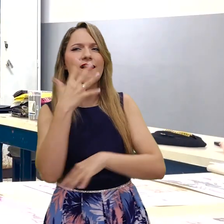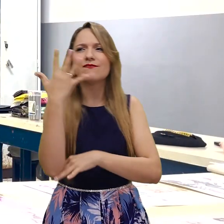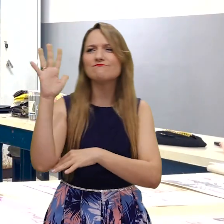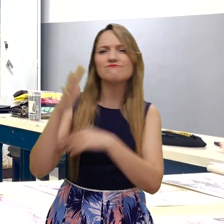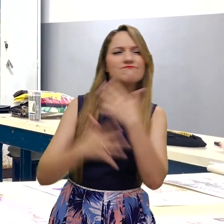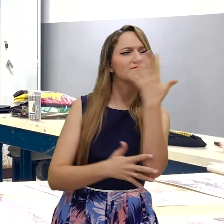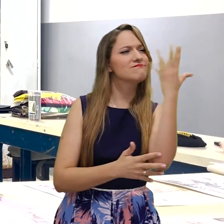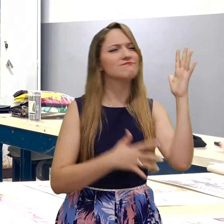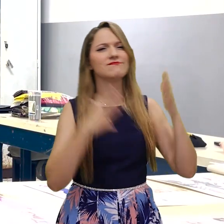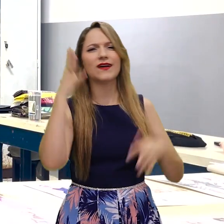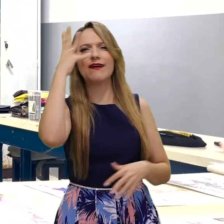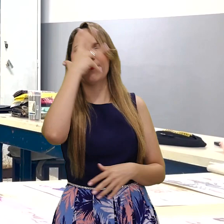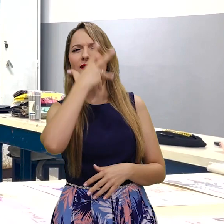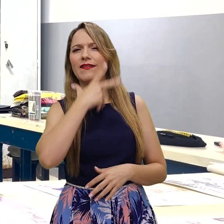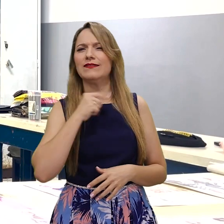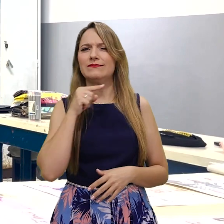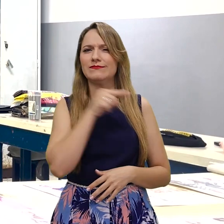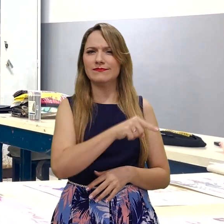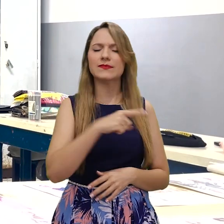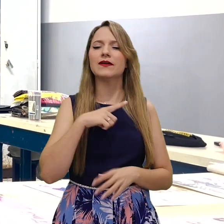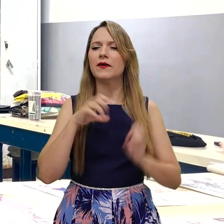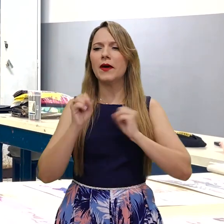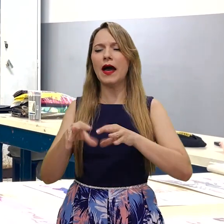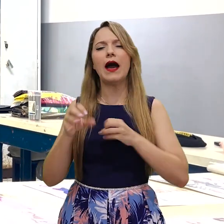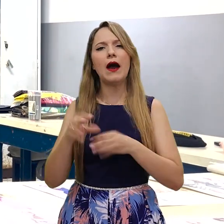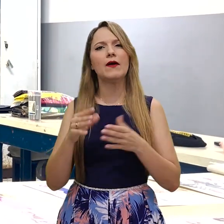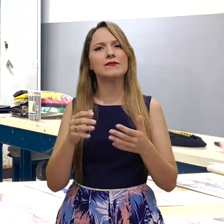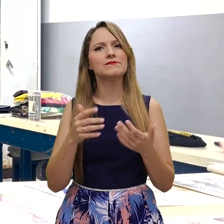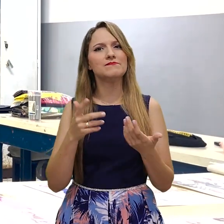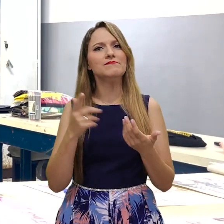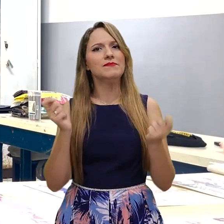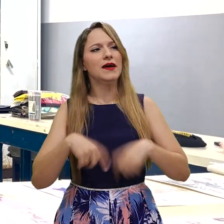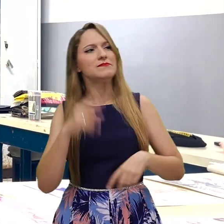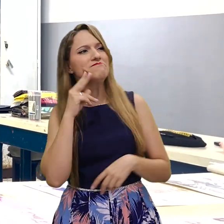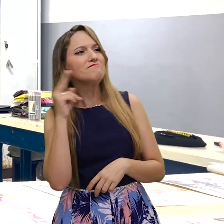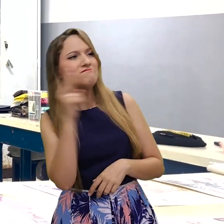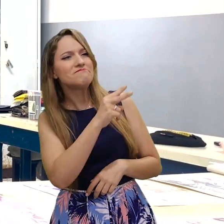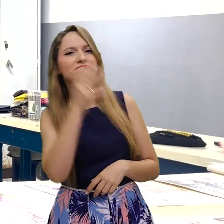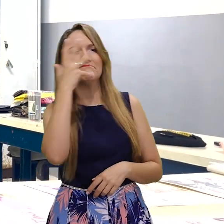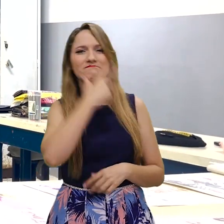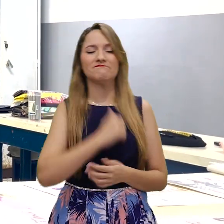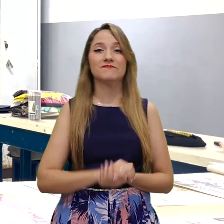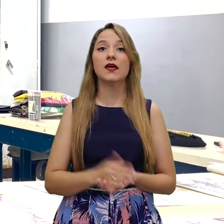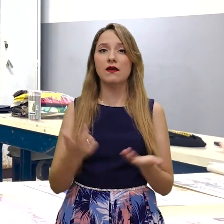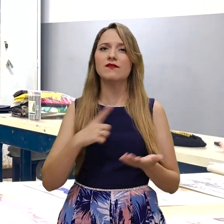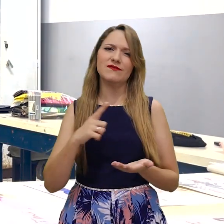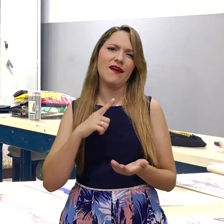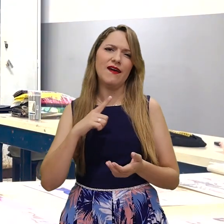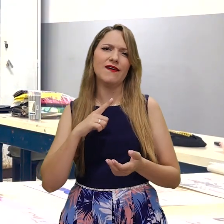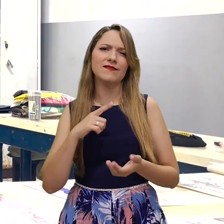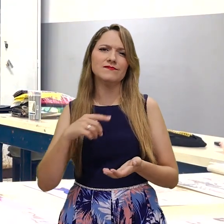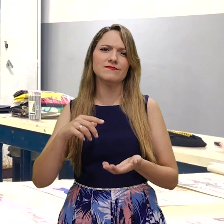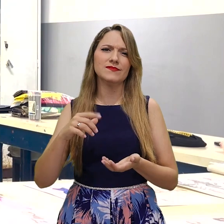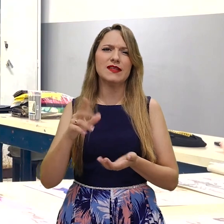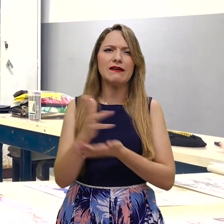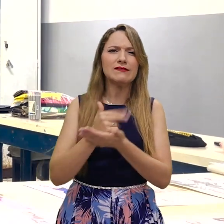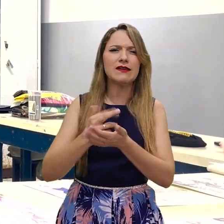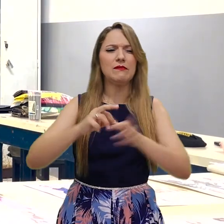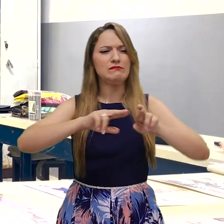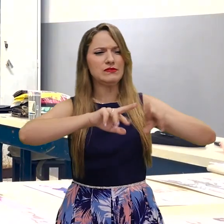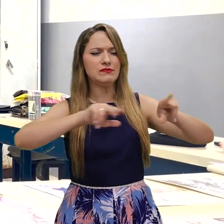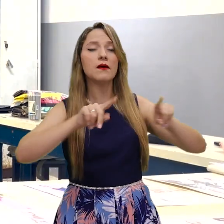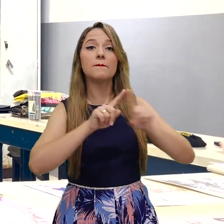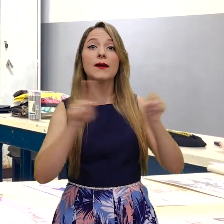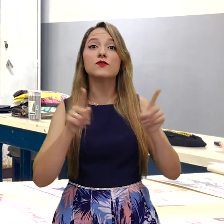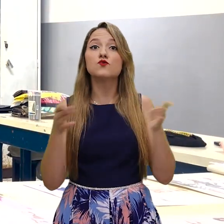dou várias oficinas, mas hoje eu quero focar o desenho de moda e a aquarela fashion. Bom, eu quero começar falando sobre a aquarela